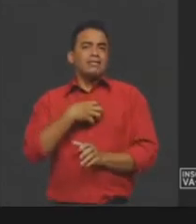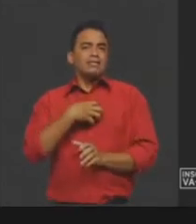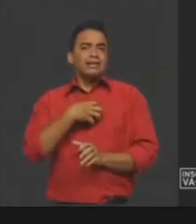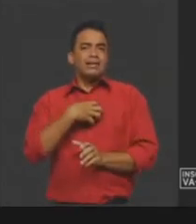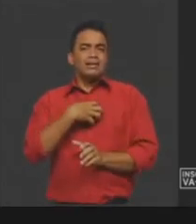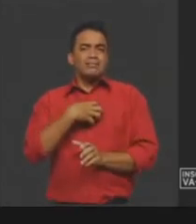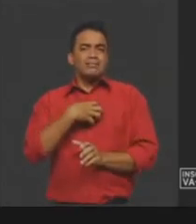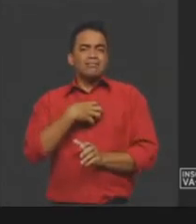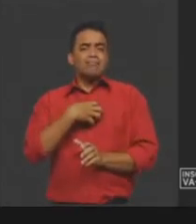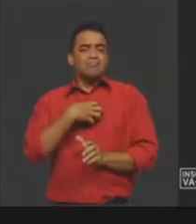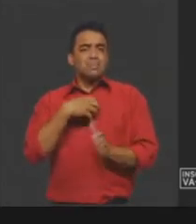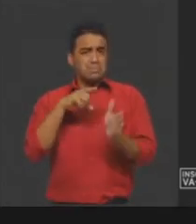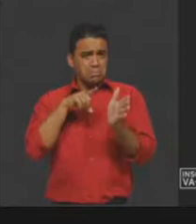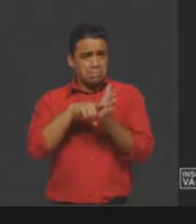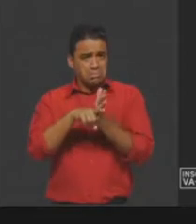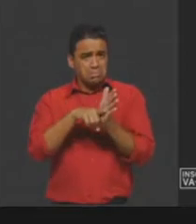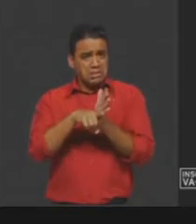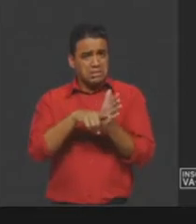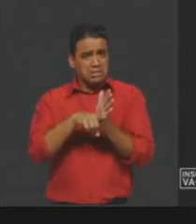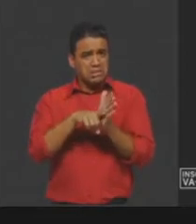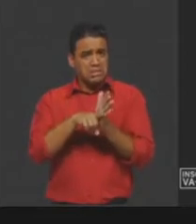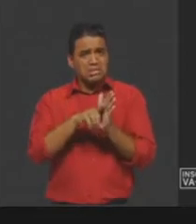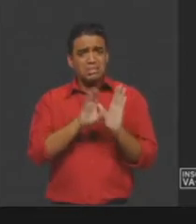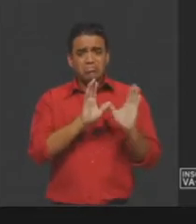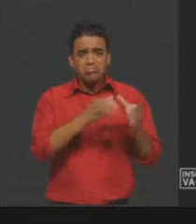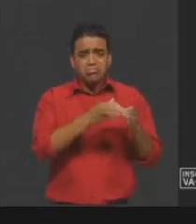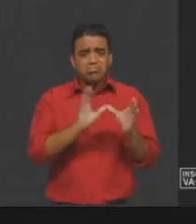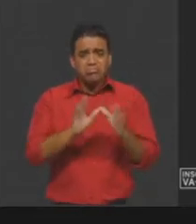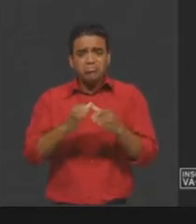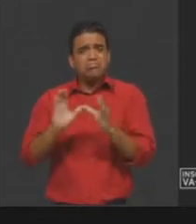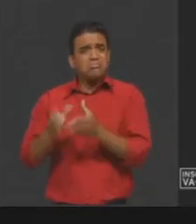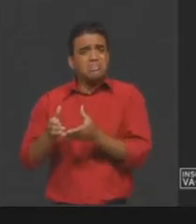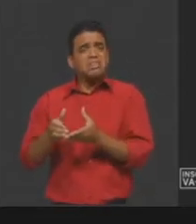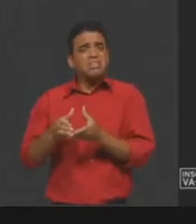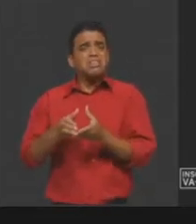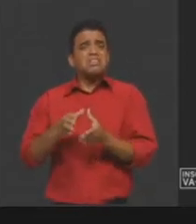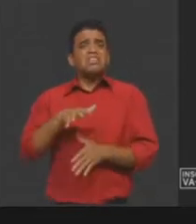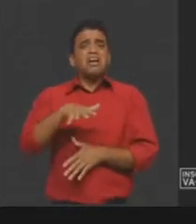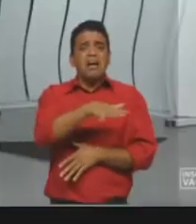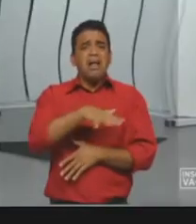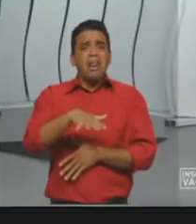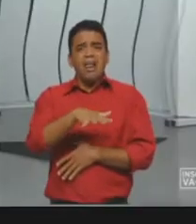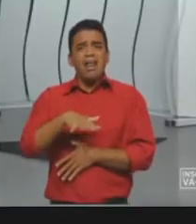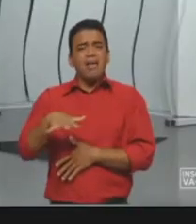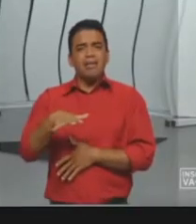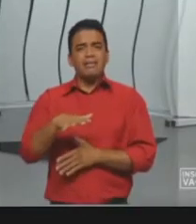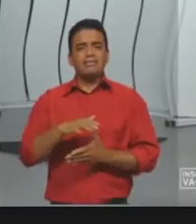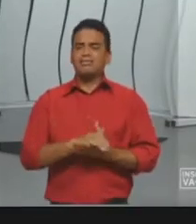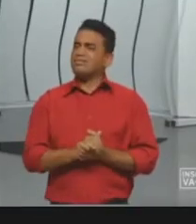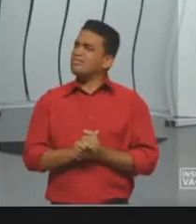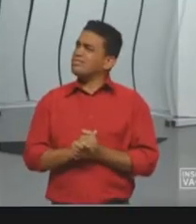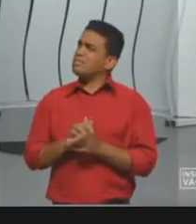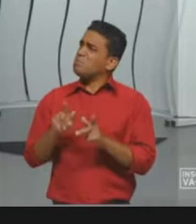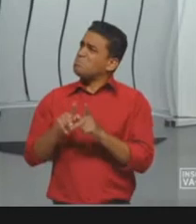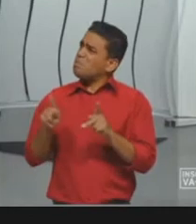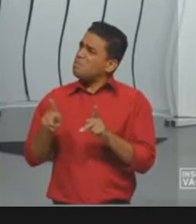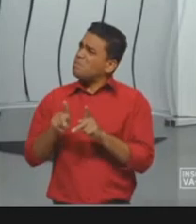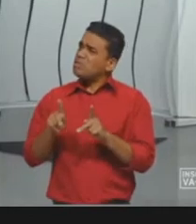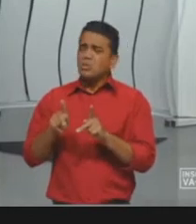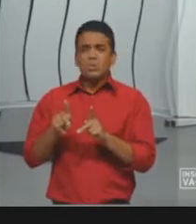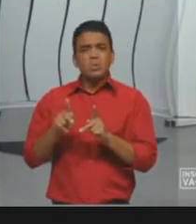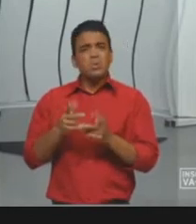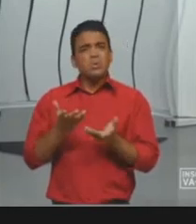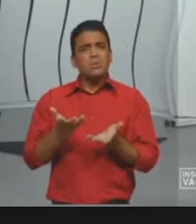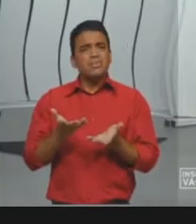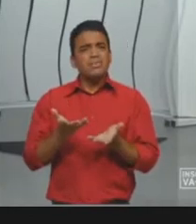classificação sistemática em categorias de diferentes áreas. Professor, você quer